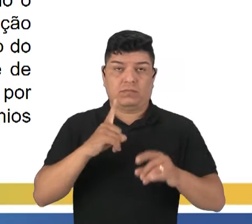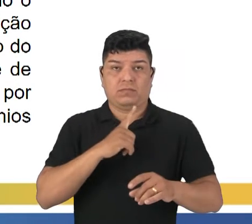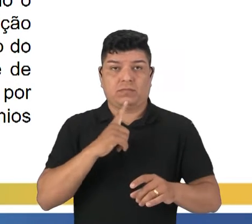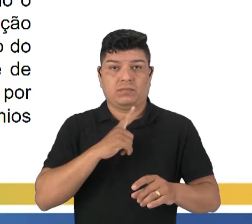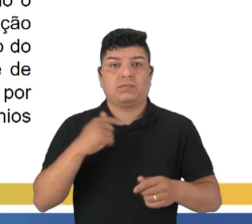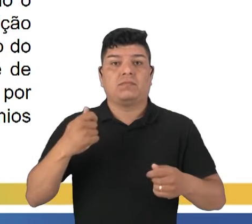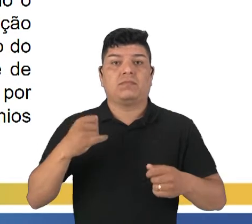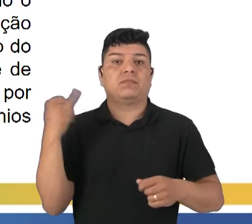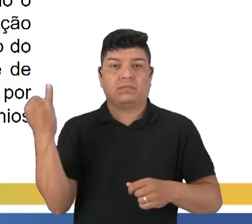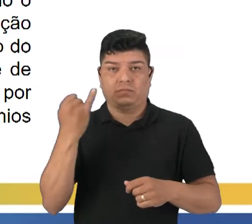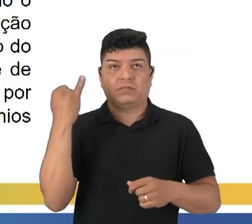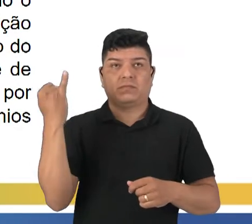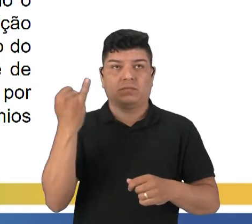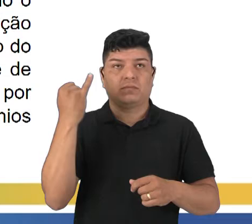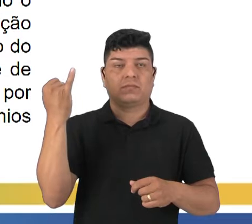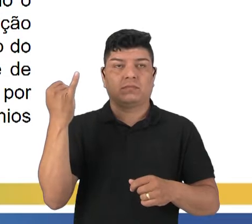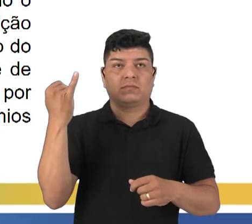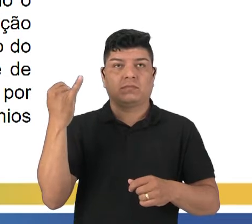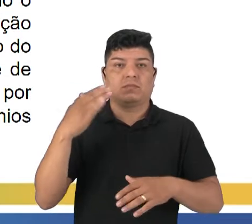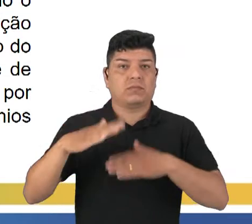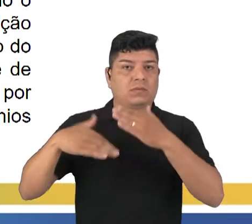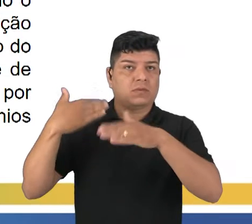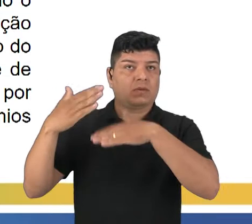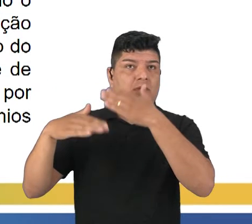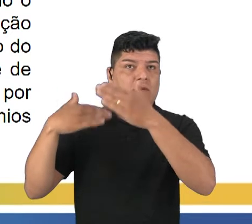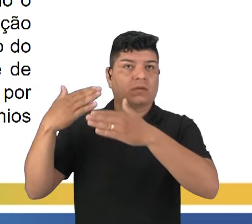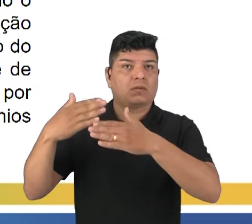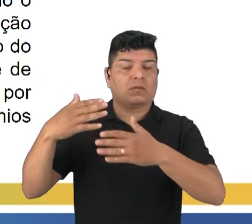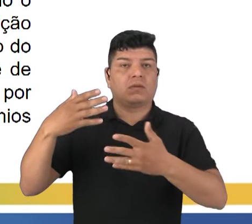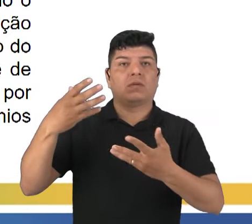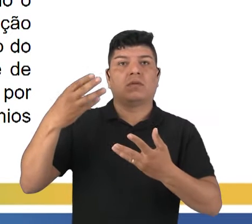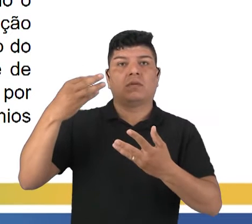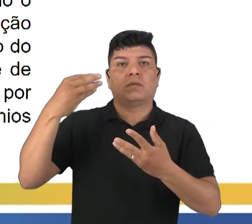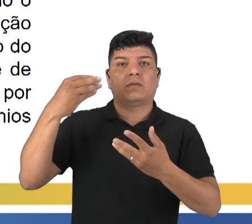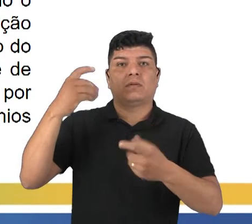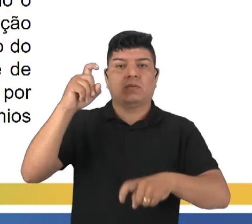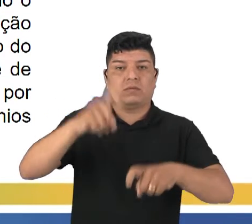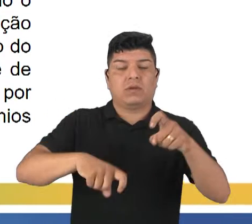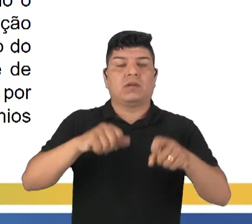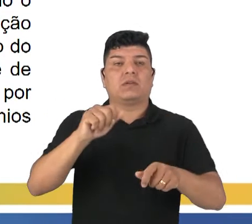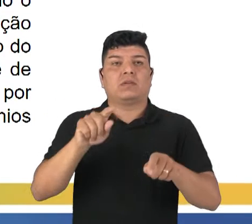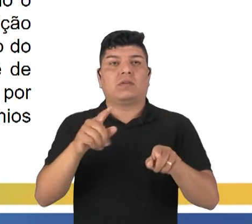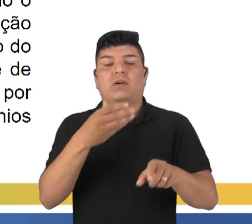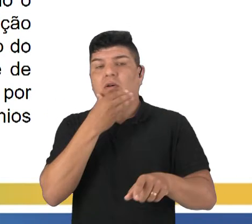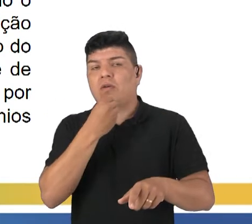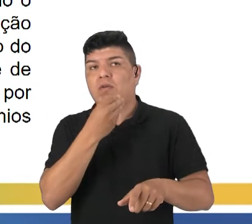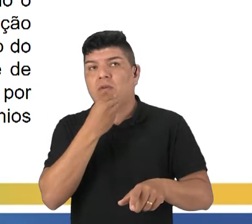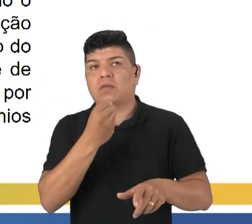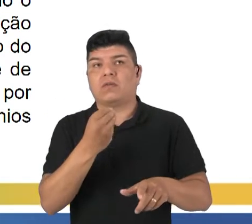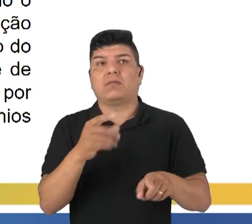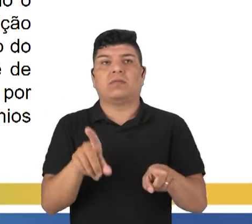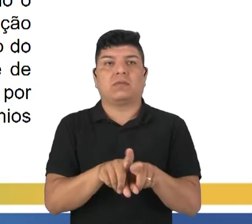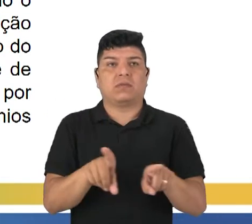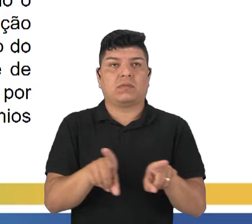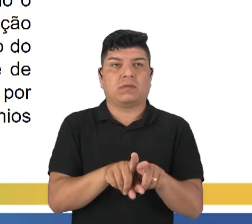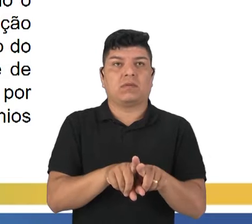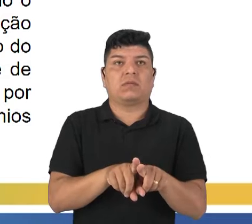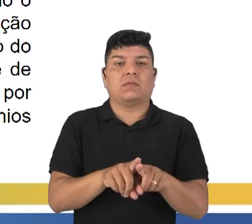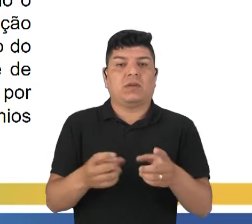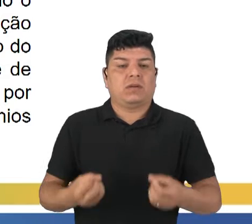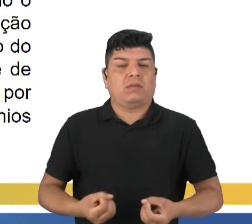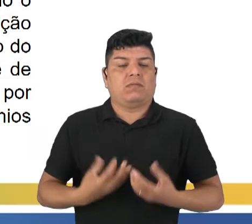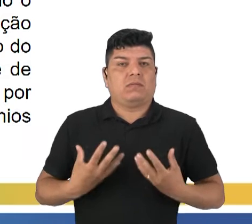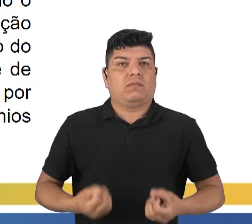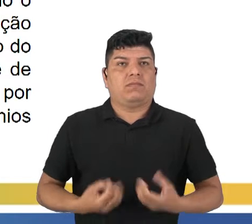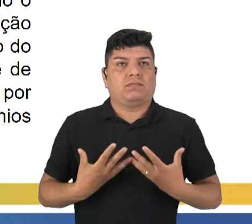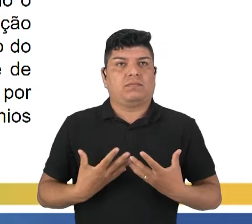serem necessários para o desenvolvimento sexual, né, o desenvolvimento masculino, ele também